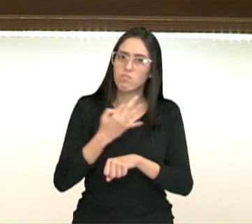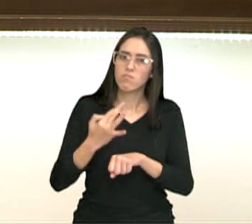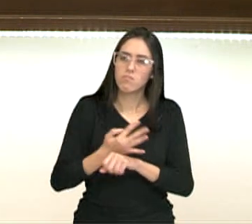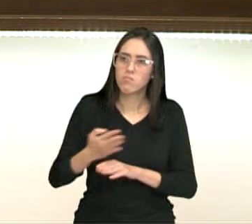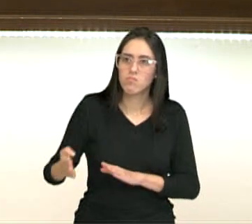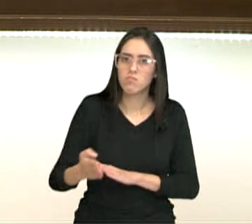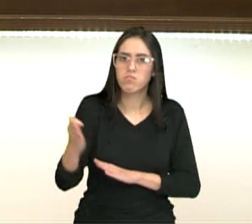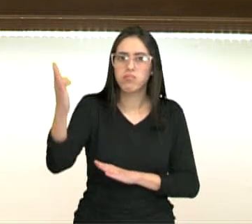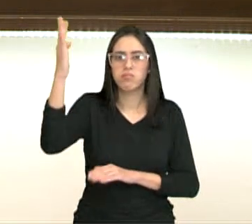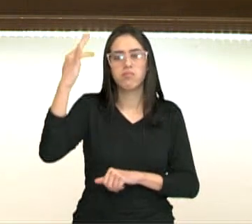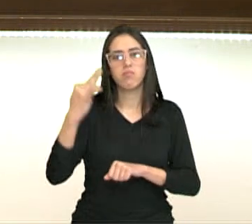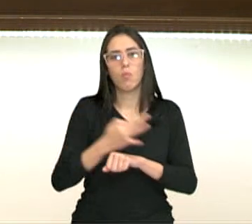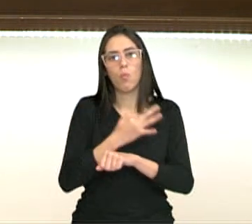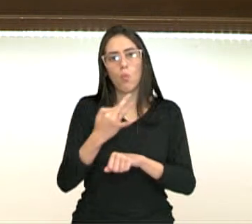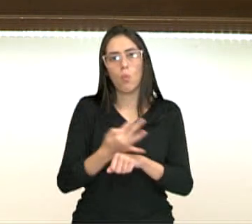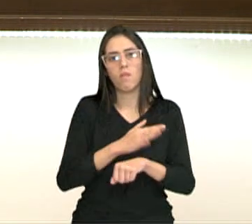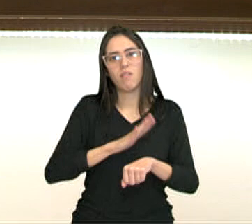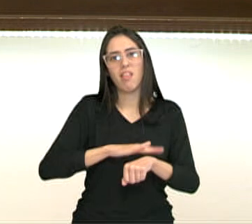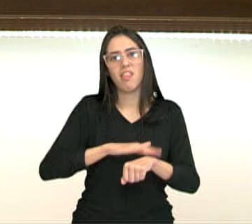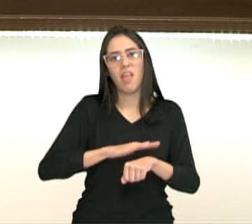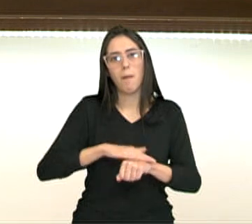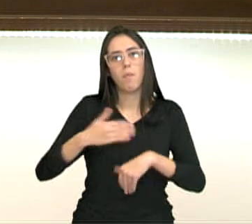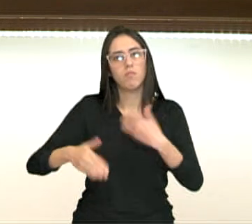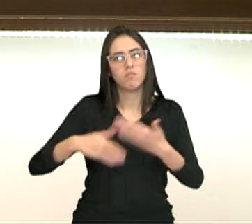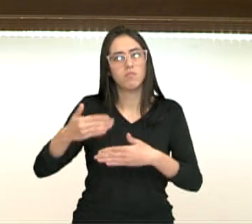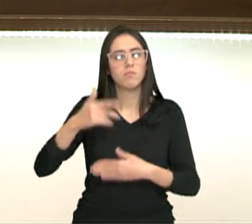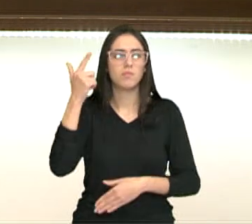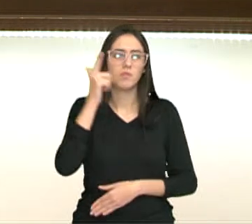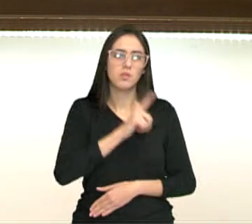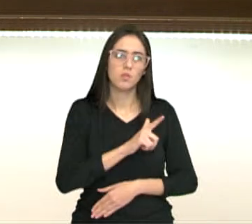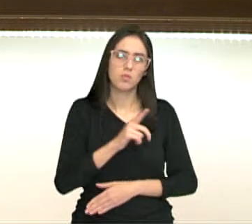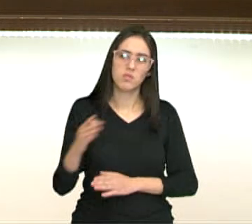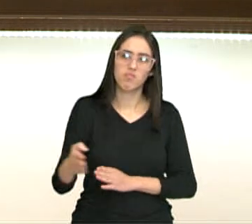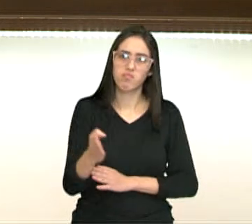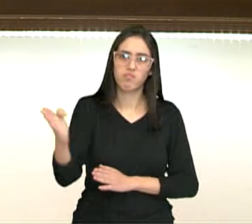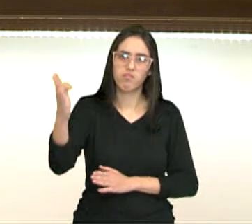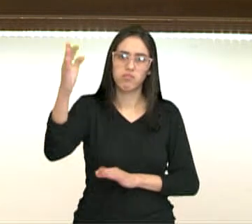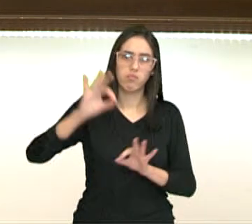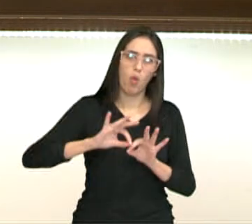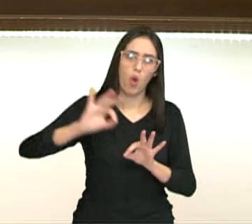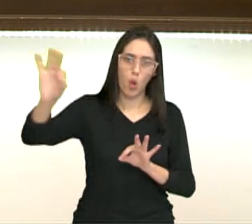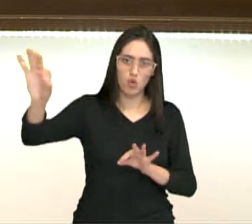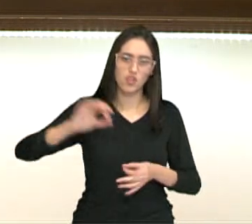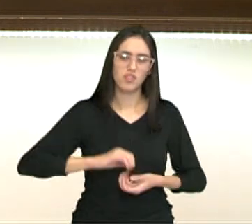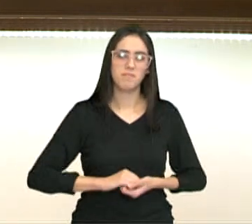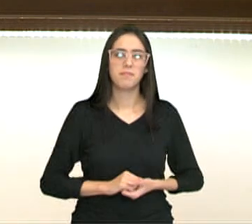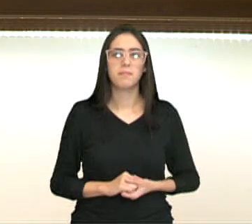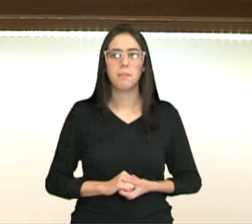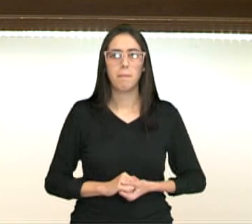para aguentar por muito tempo em cima de uma bicicleta, né, percorrer longas distâncias.